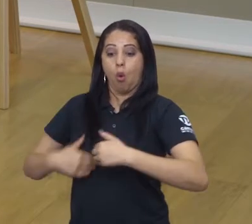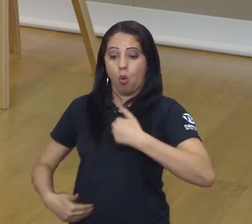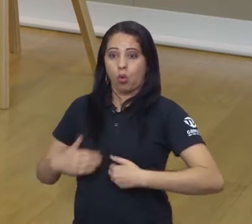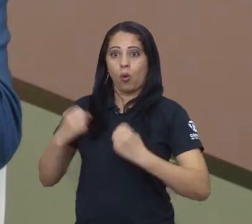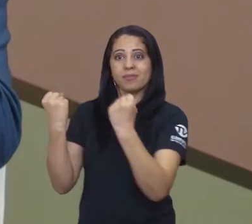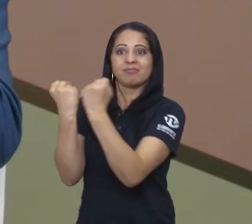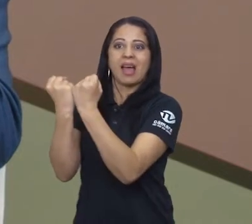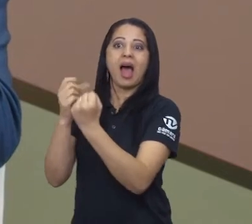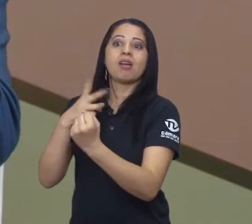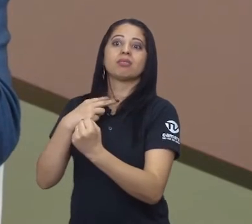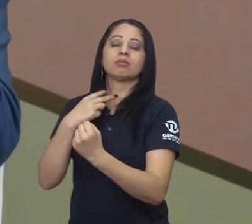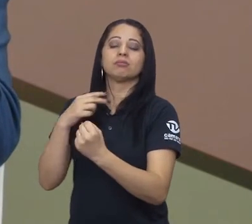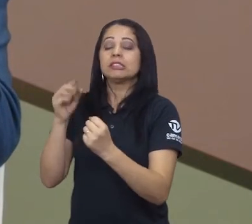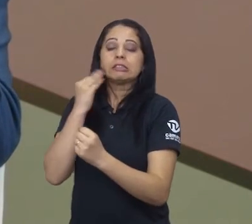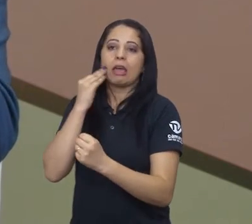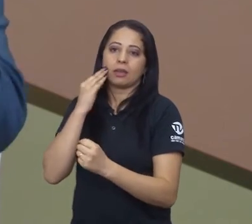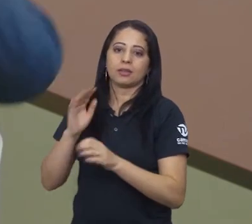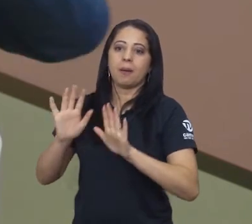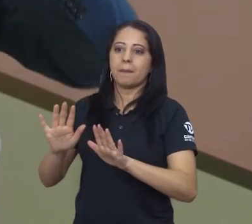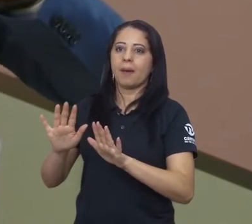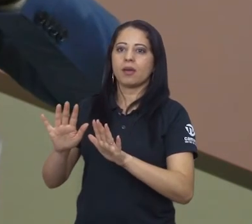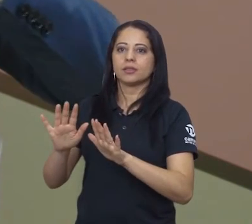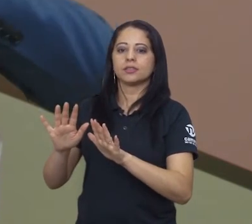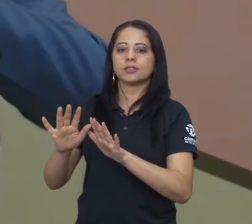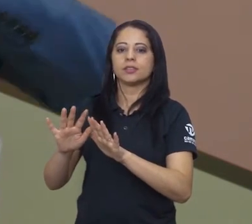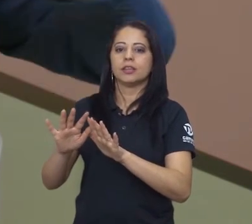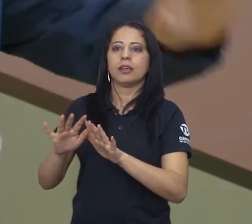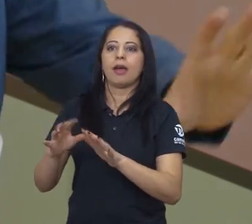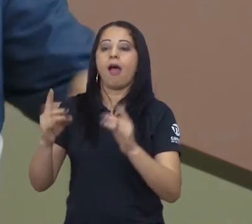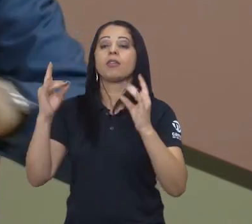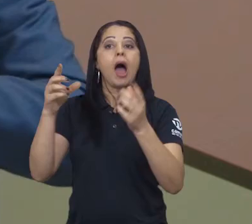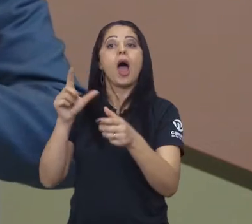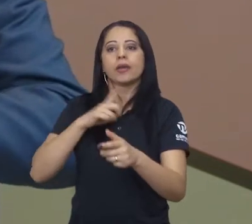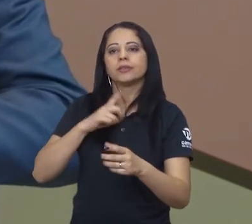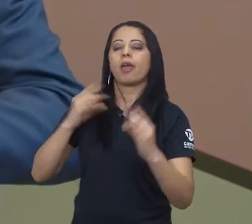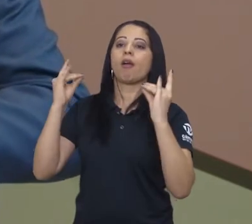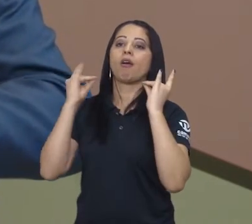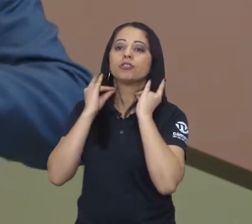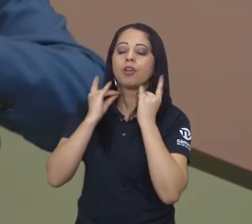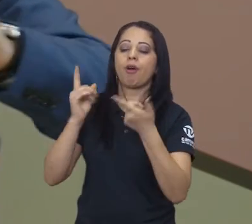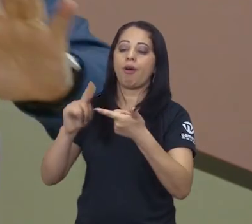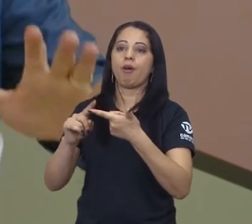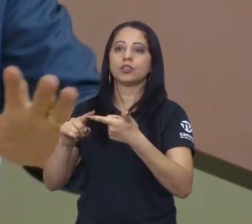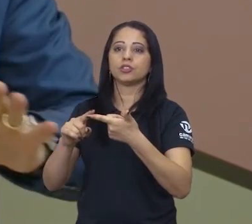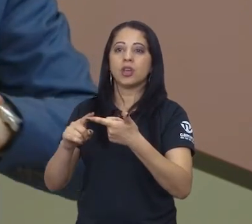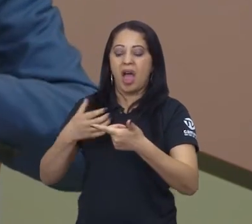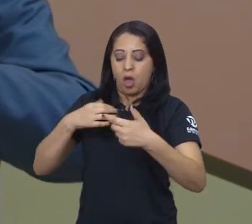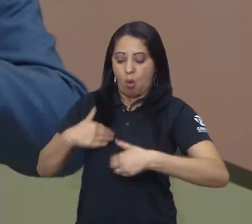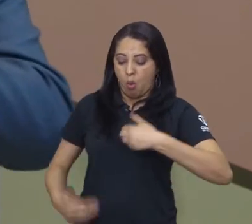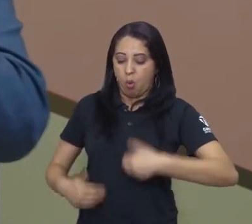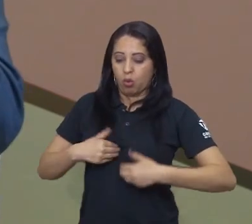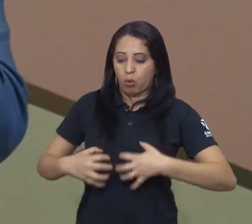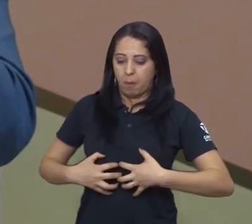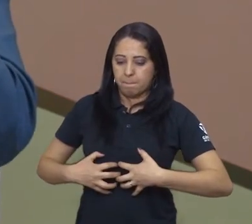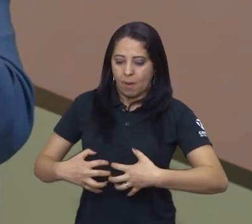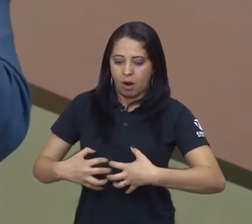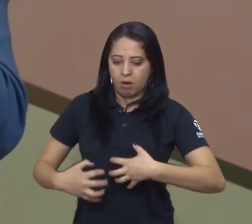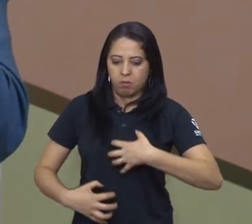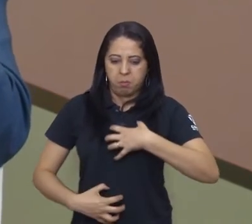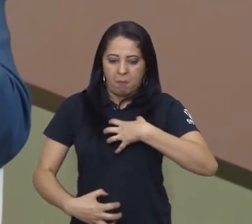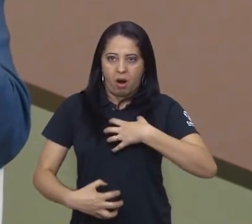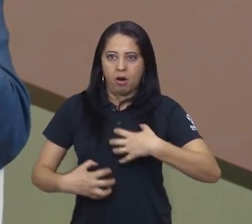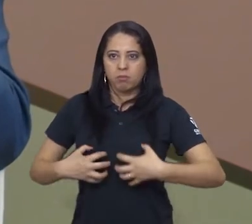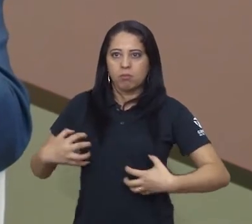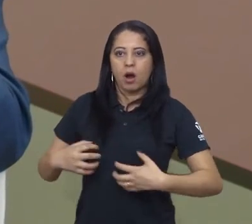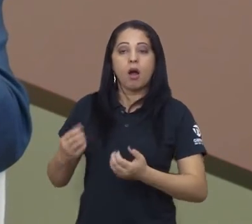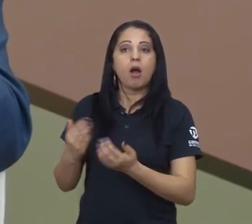são similares a ele então o que que ele faz ele ataca também uma tireode ataca uma articulação E você começa a ter as inflamações você começa a ter o que a